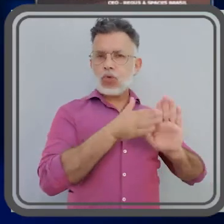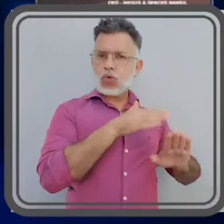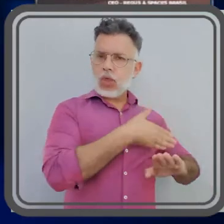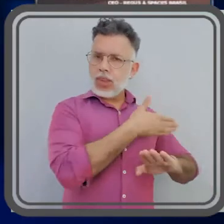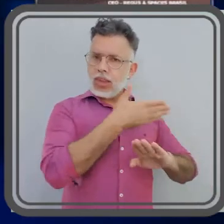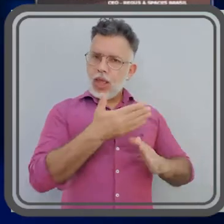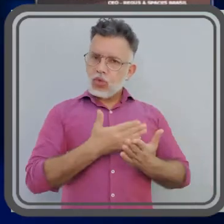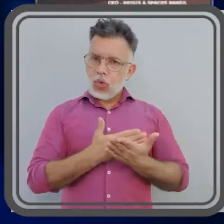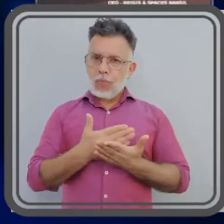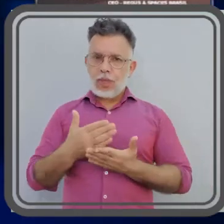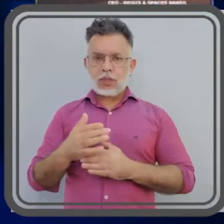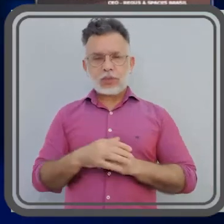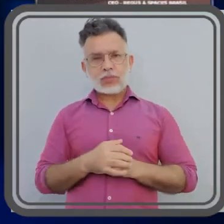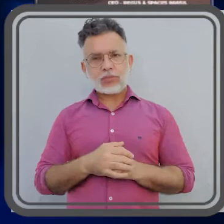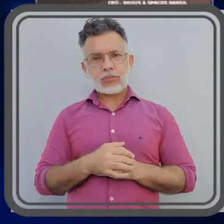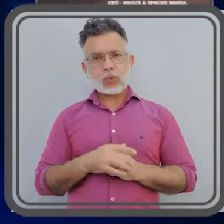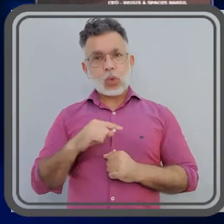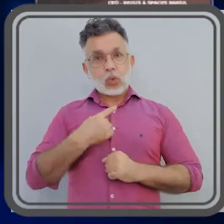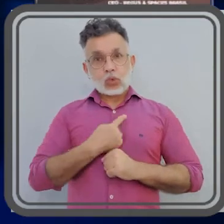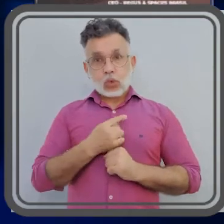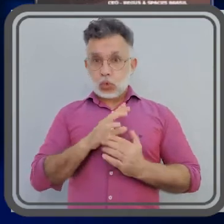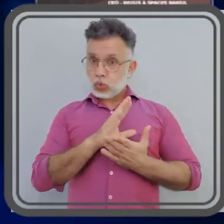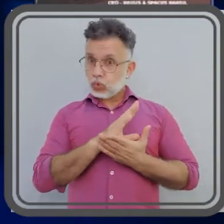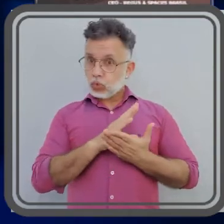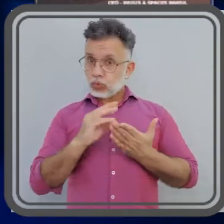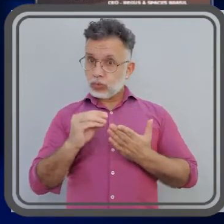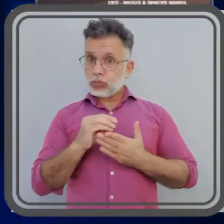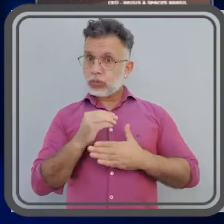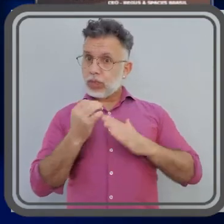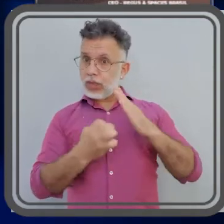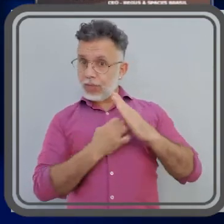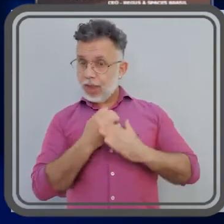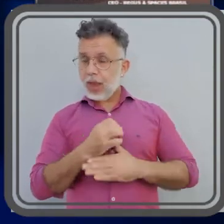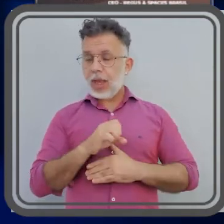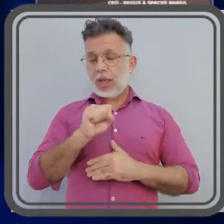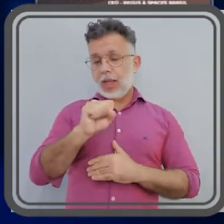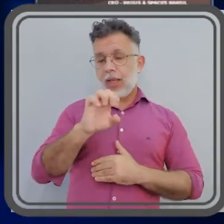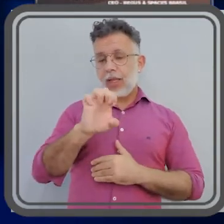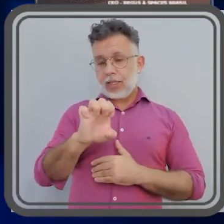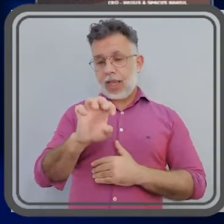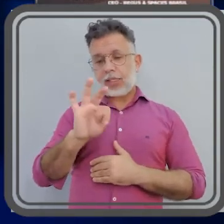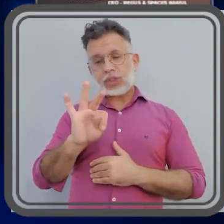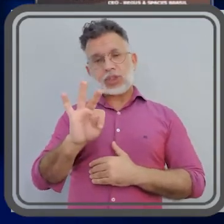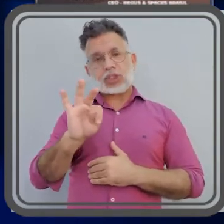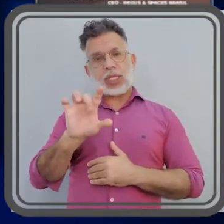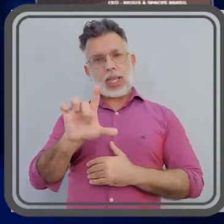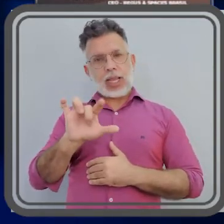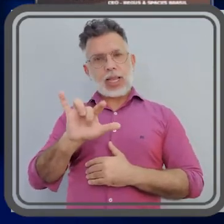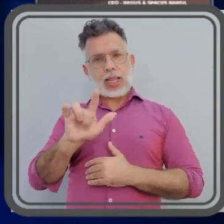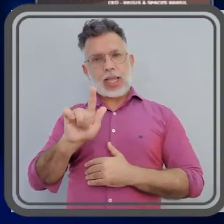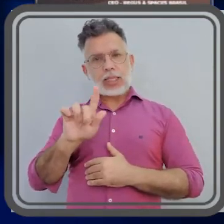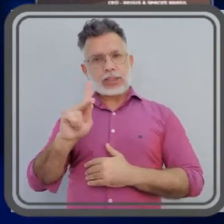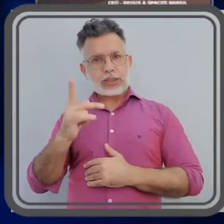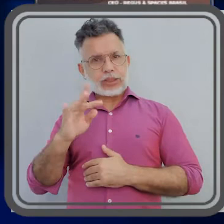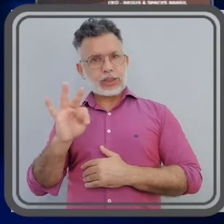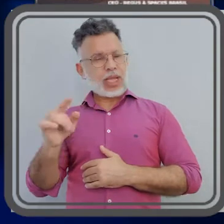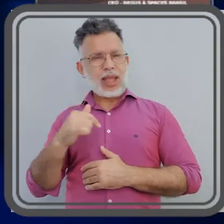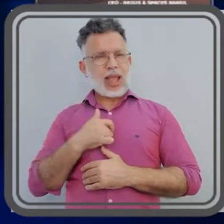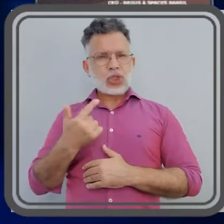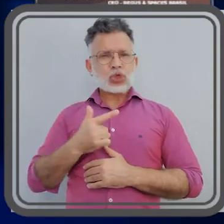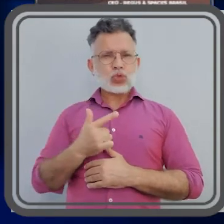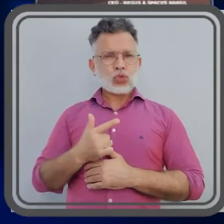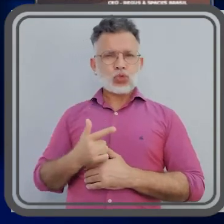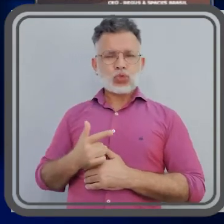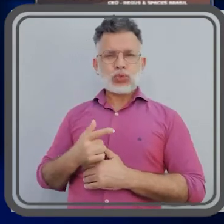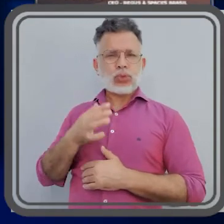desde o início, né? O nosso modelo, ele é asset light, né? A gente não tem muitos ativos, né?